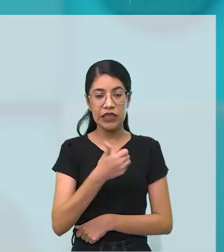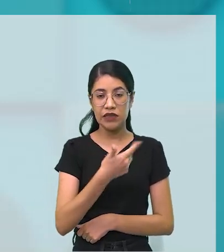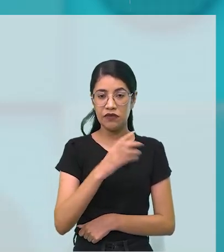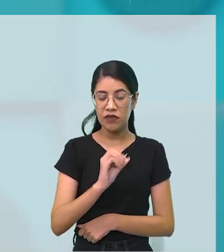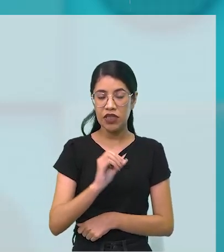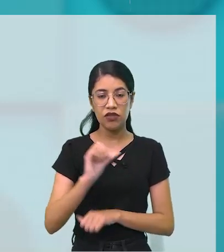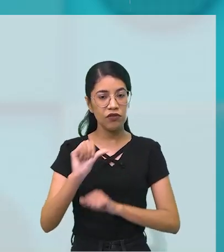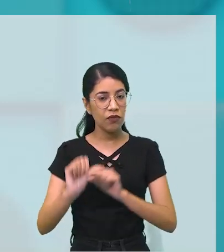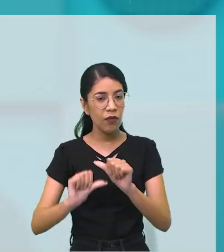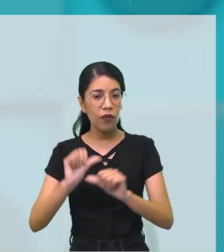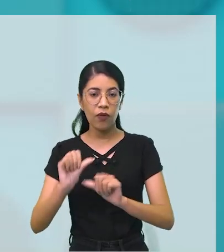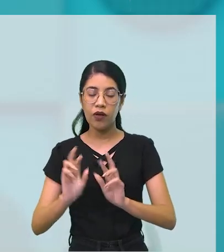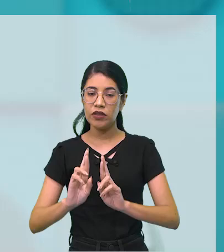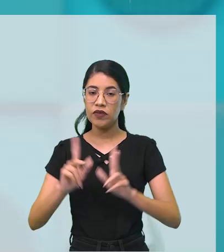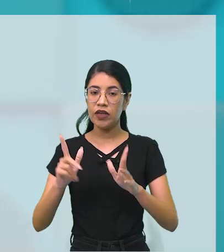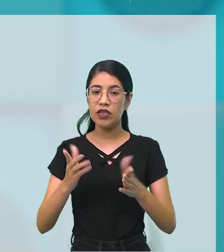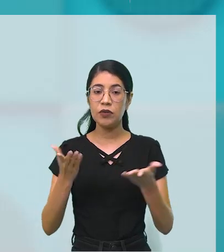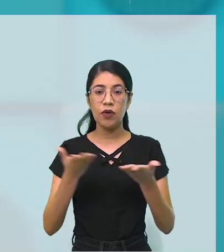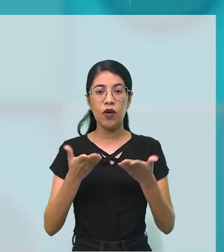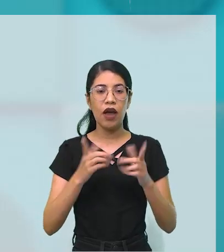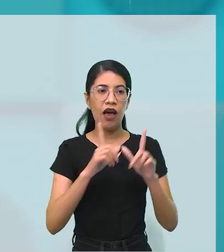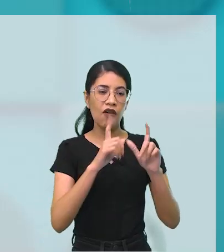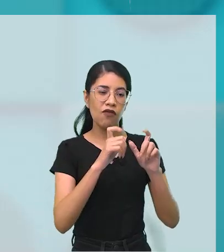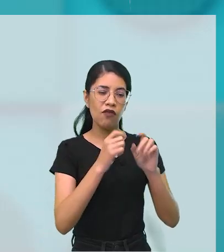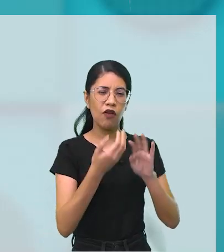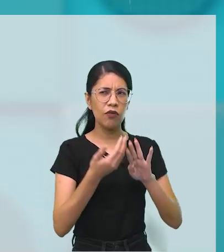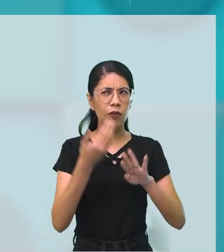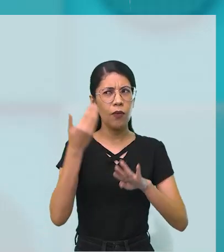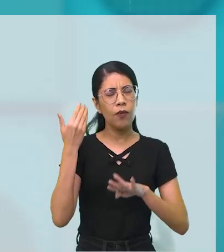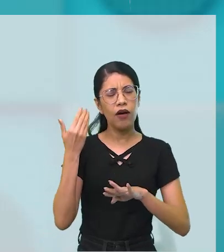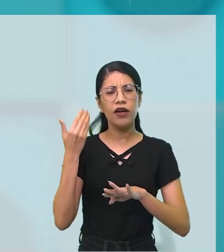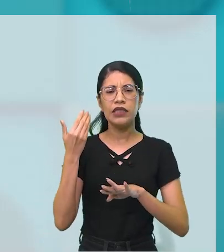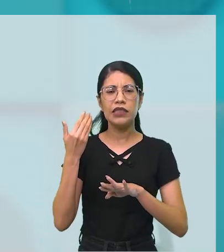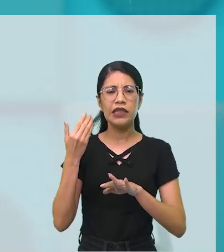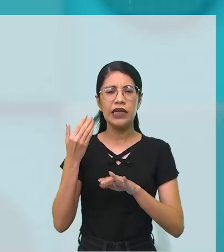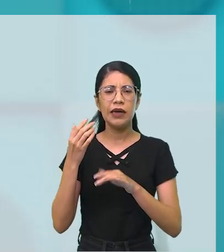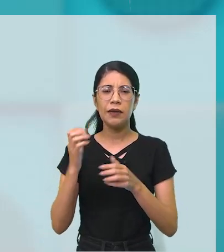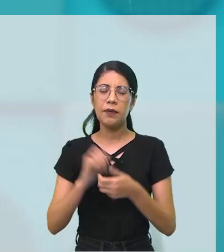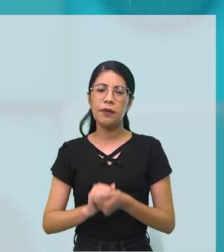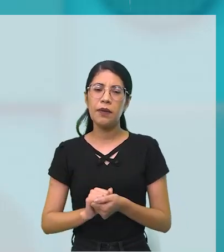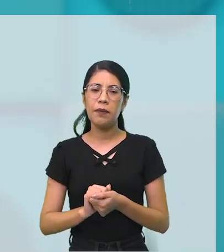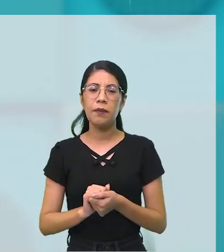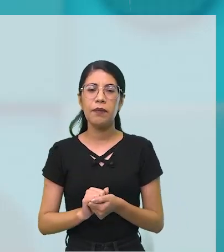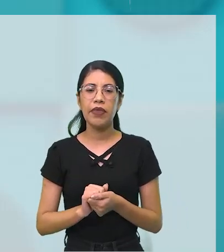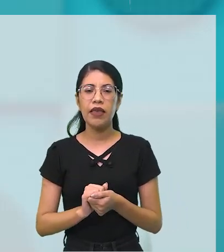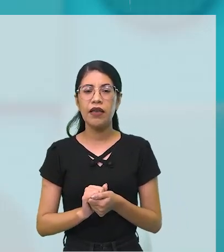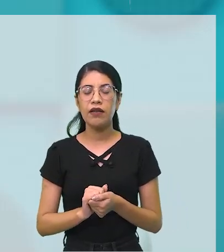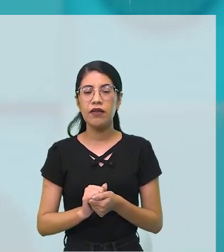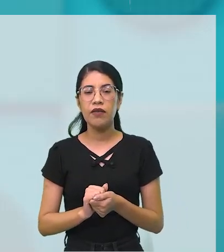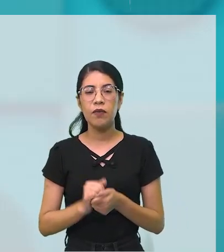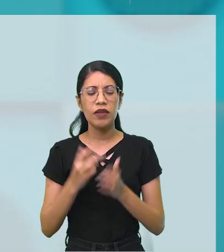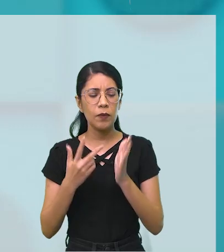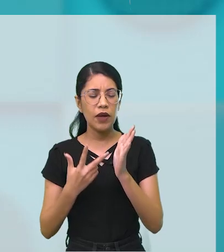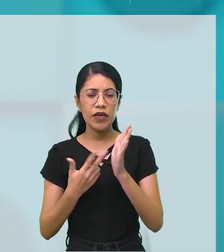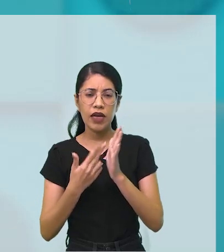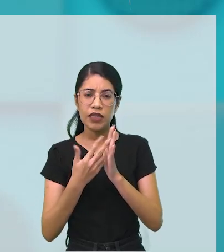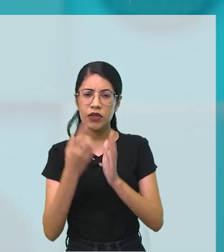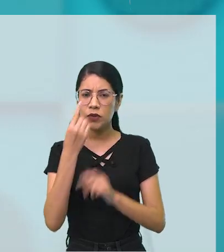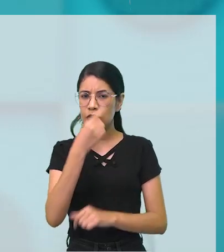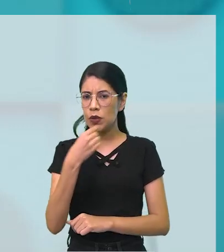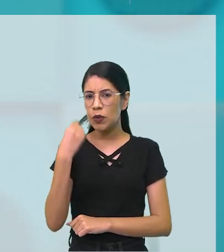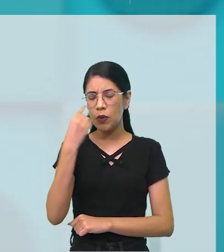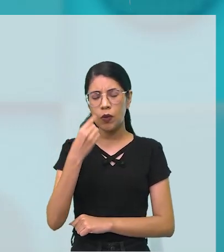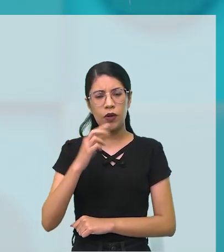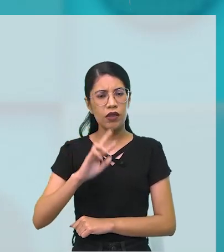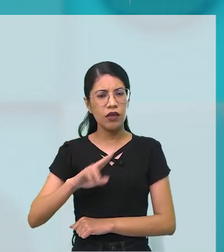Quando eu tinha meus 15, 20 anos e ver minha foto hoje, vão pensar assim, não, a professora fez aquela que diminui a bochecha, esqueci o nome agora. Então vai dizer, não, a